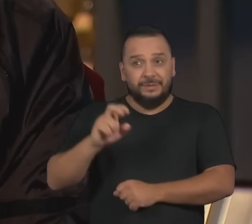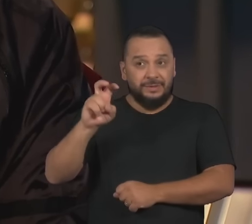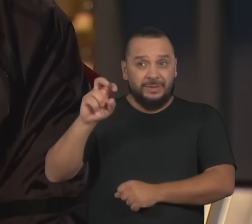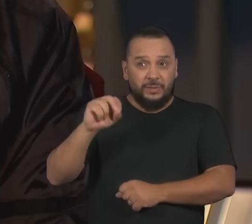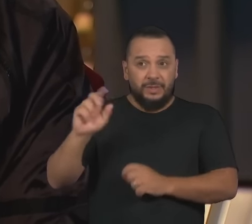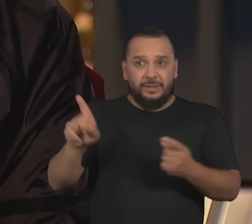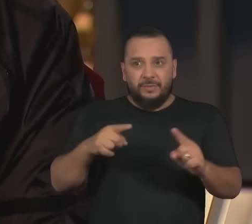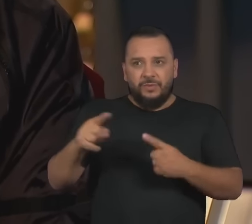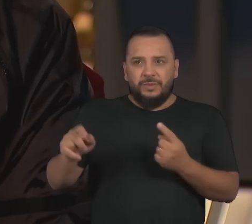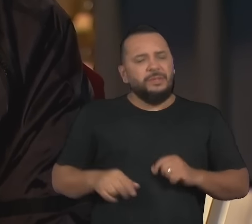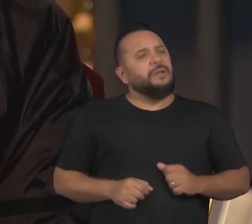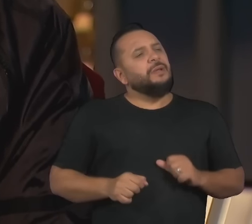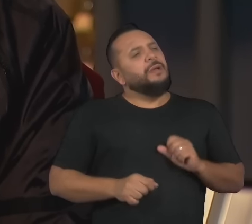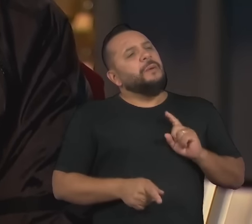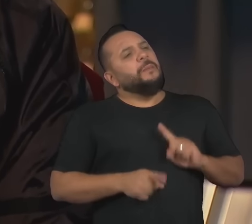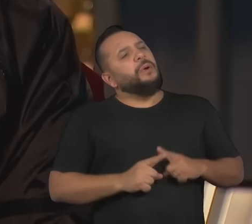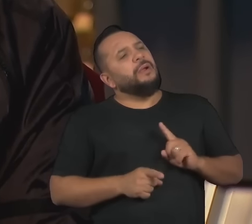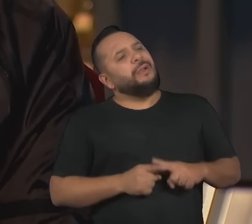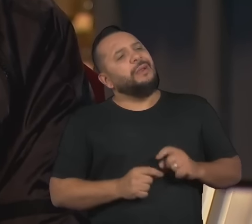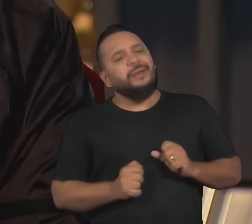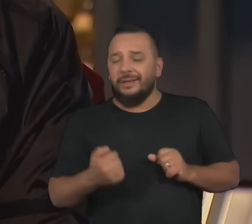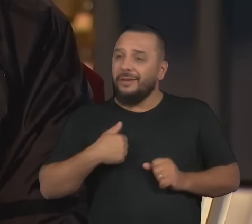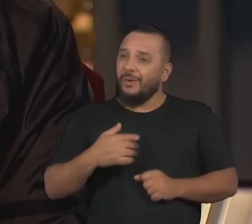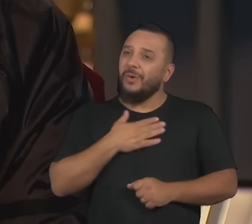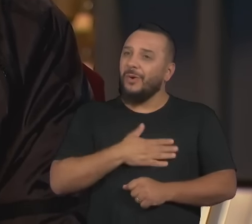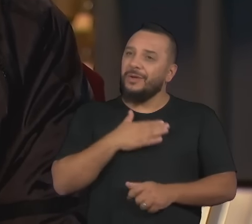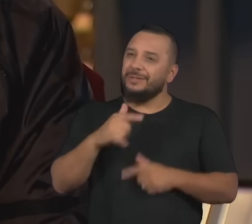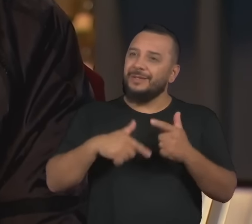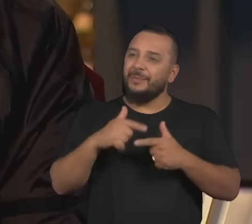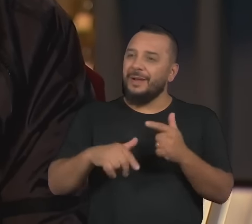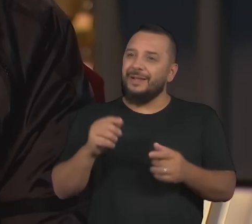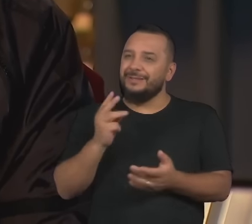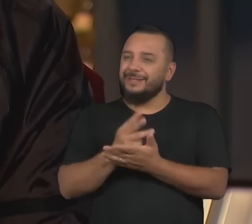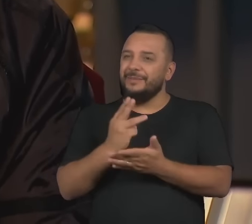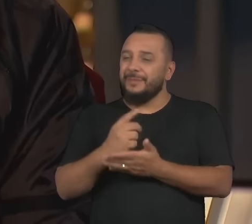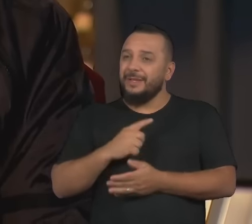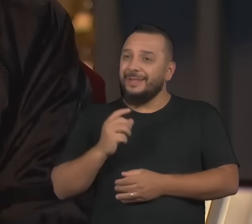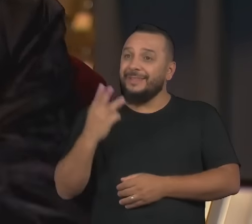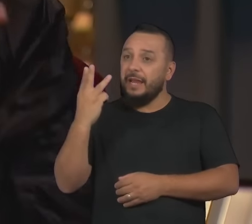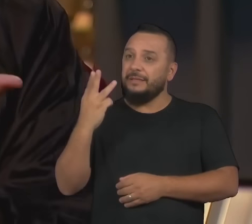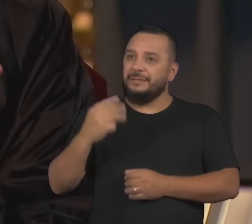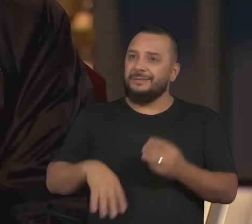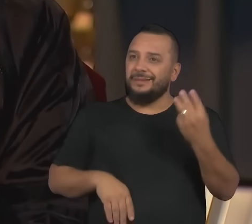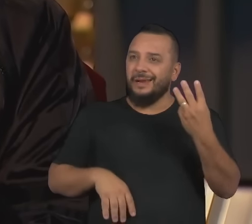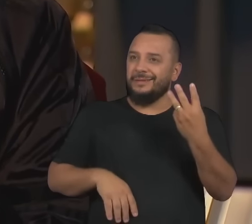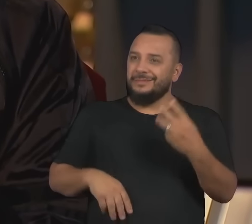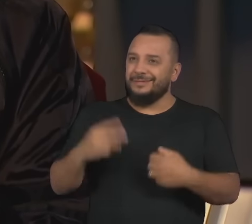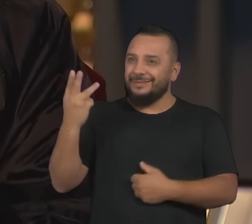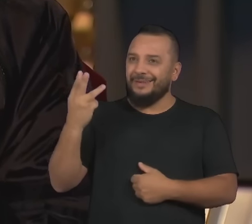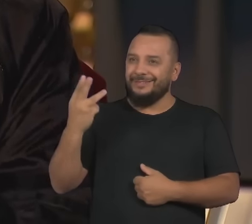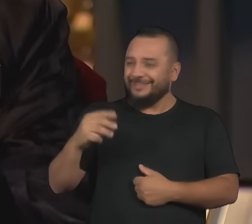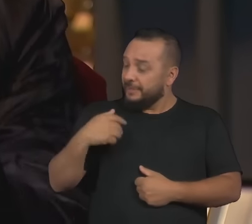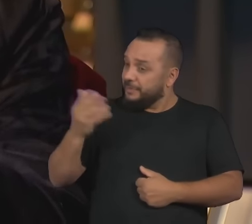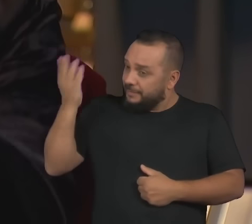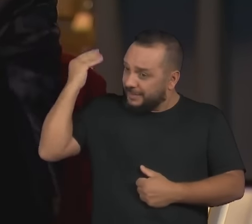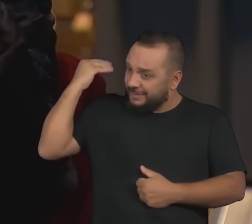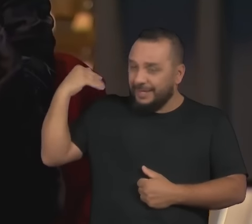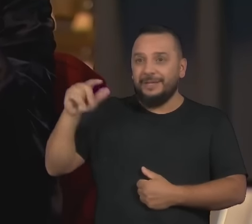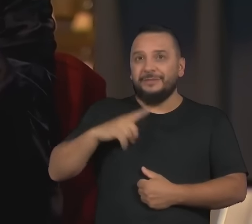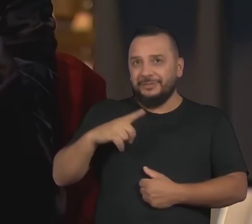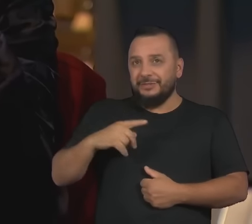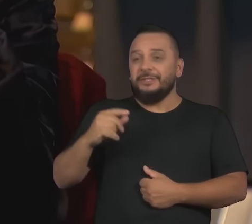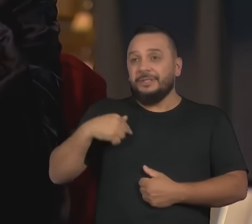que isso, hein? Porque eu gosto de trabalhar com trilogia, né? Agora, as minhas antigas trilogias, eu lançava o